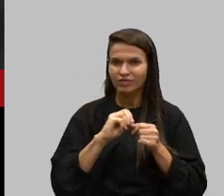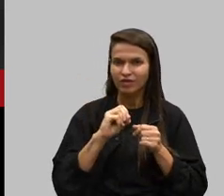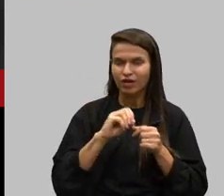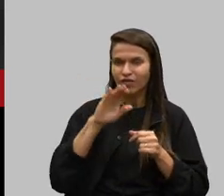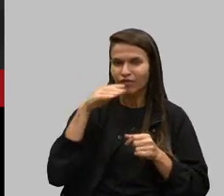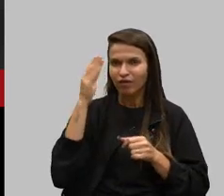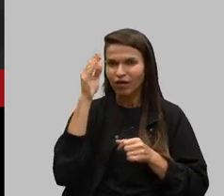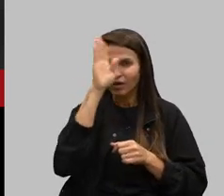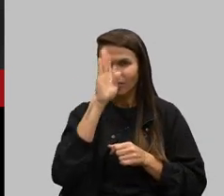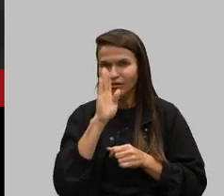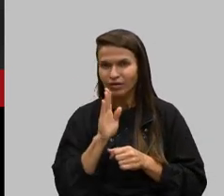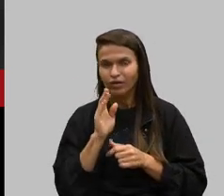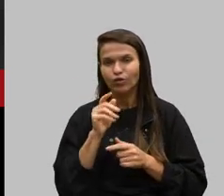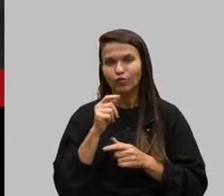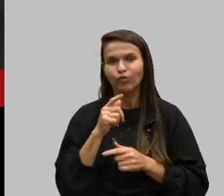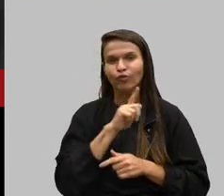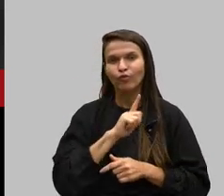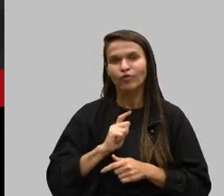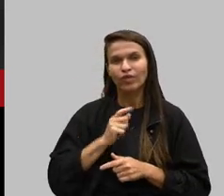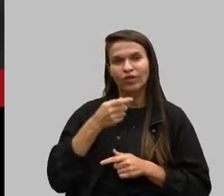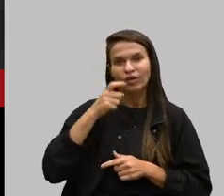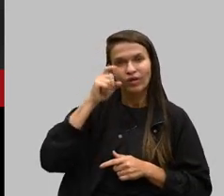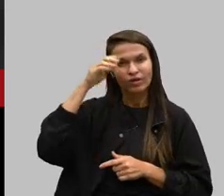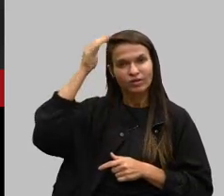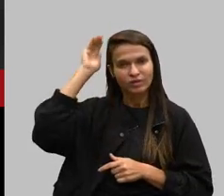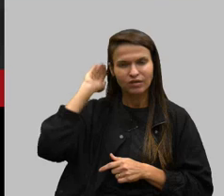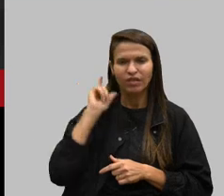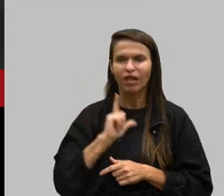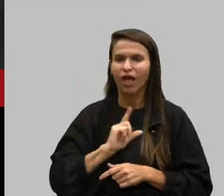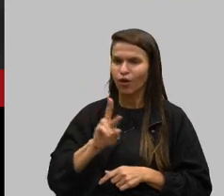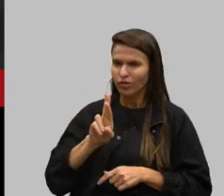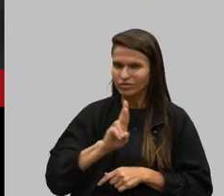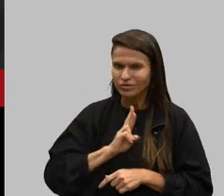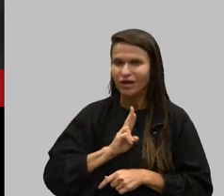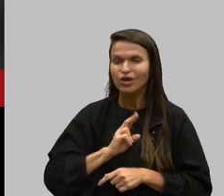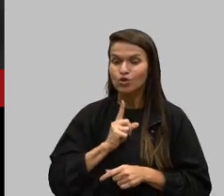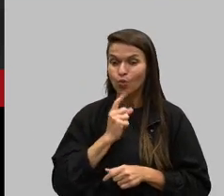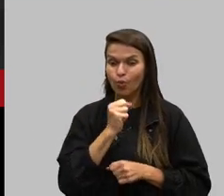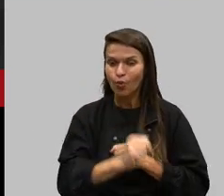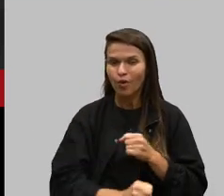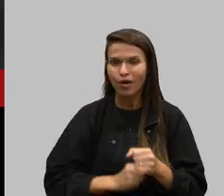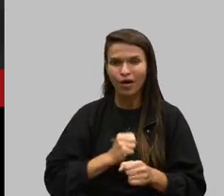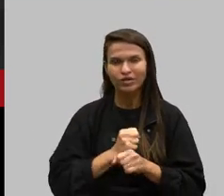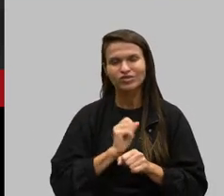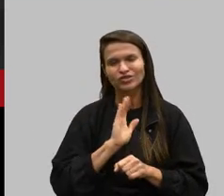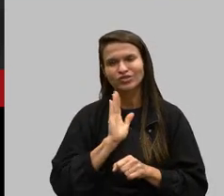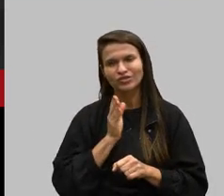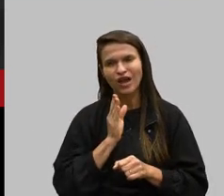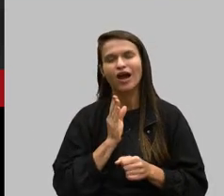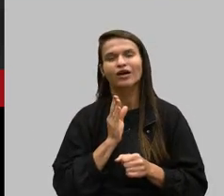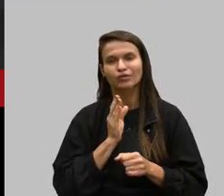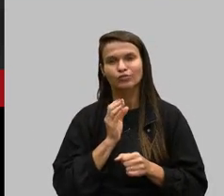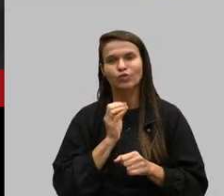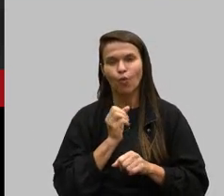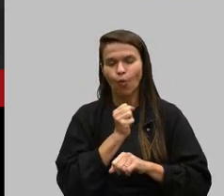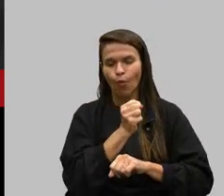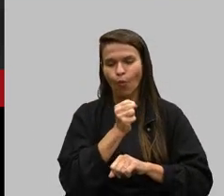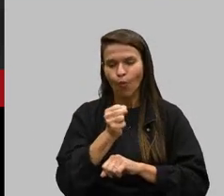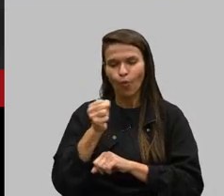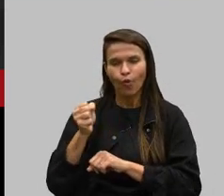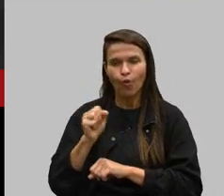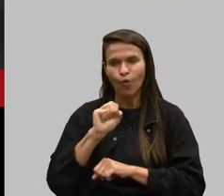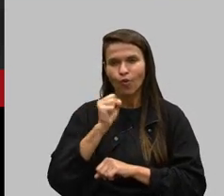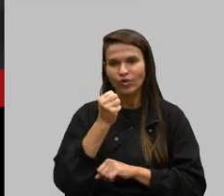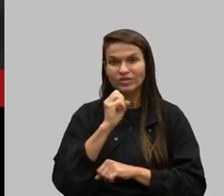nosso Governador Zema eu sei que vai vir resultado e o resultado tá aí em um ano já colocou 800.000 pessoas